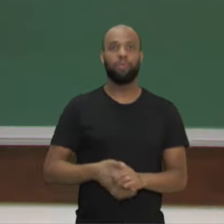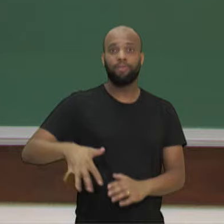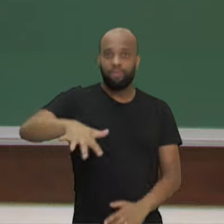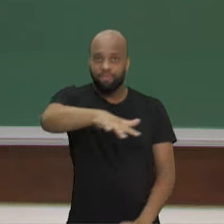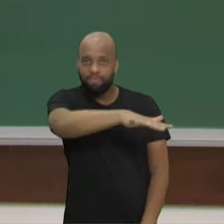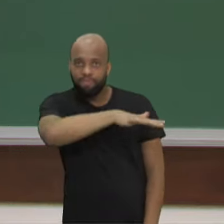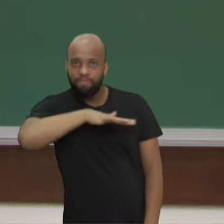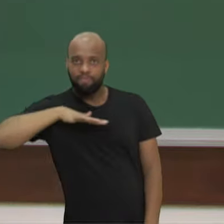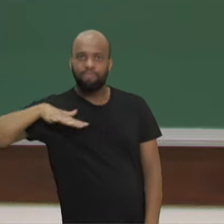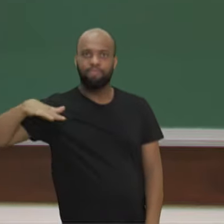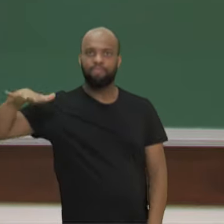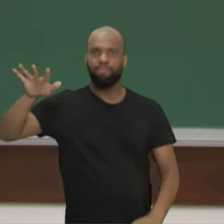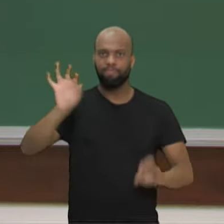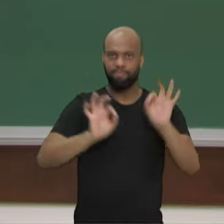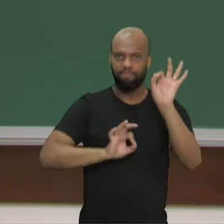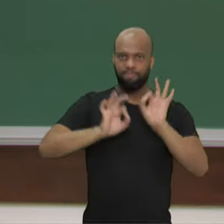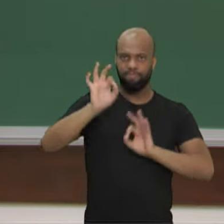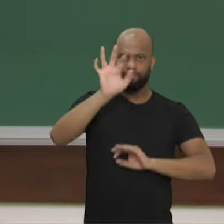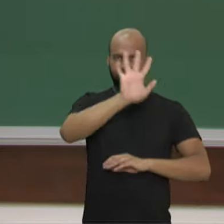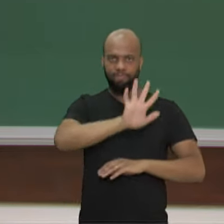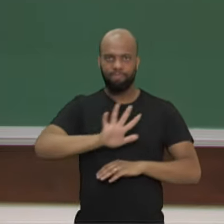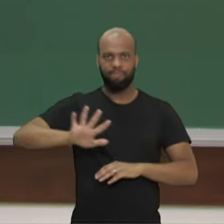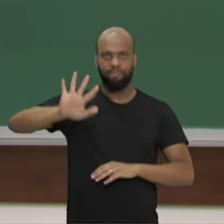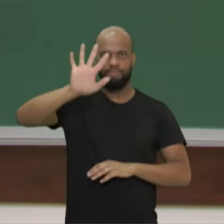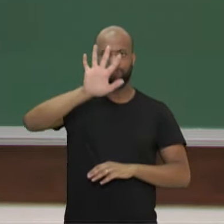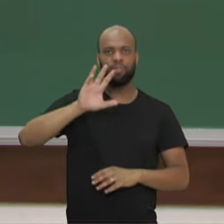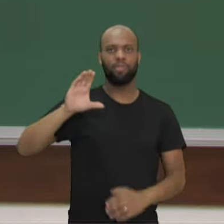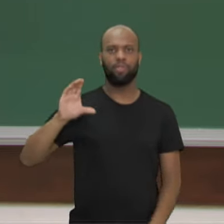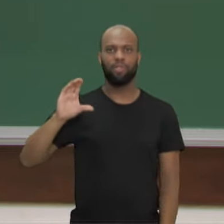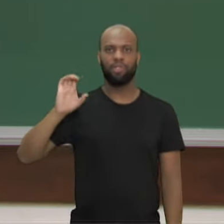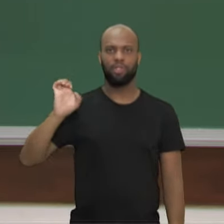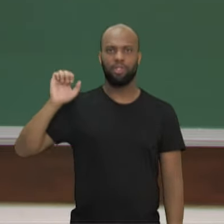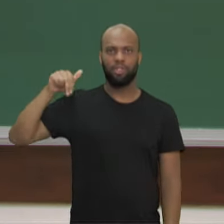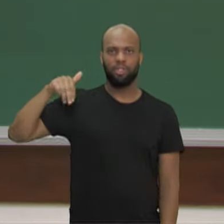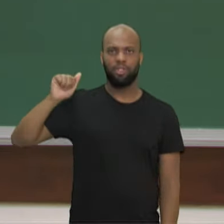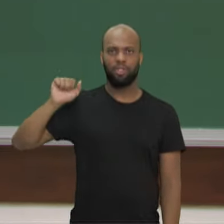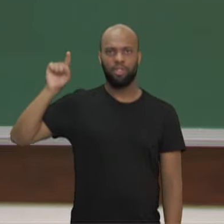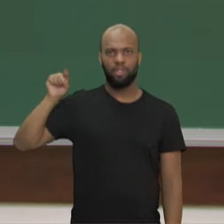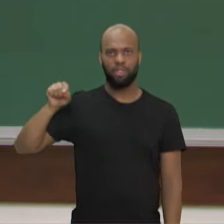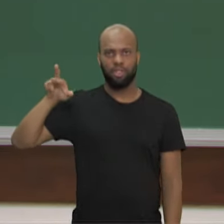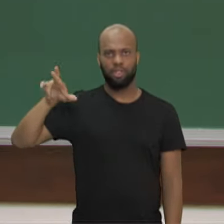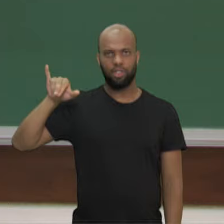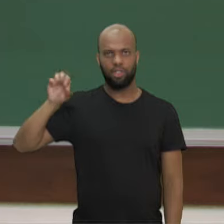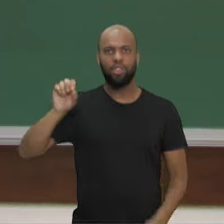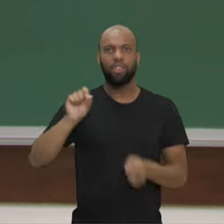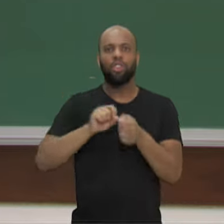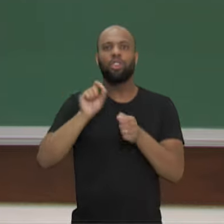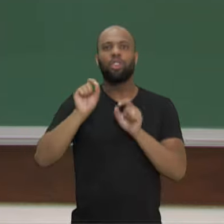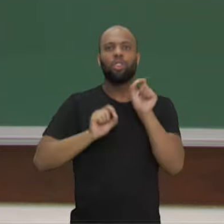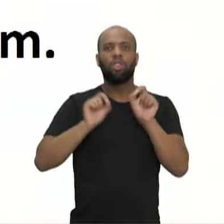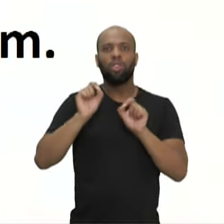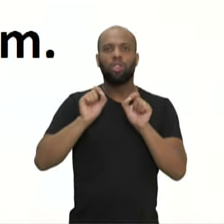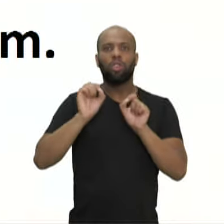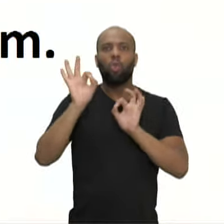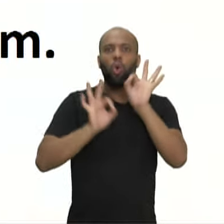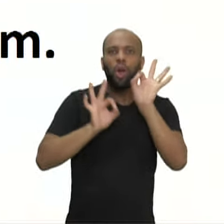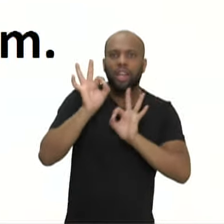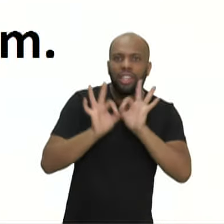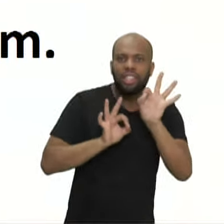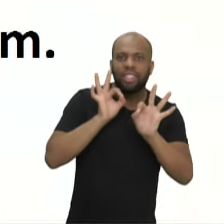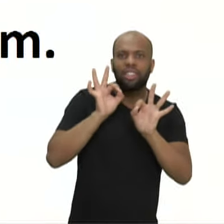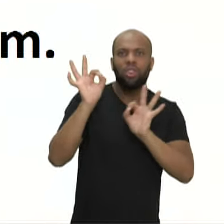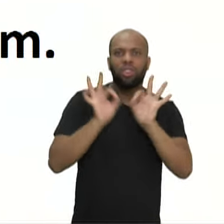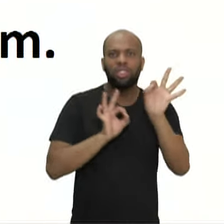Cenário, tá? Então, o cenário vai ambientar o espaço cênico, trazendo referências do lugar e, por consequências,